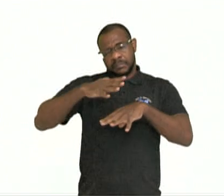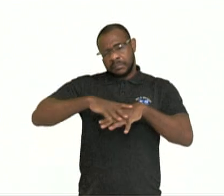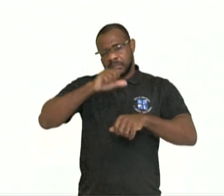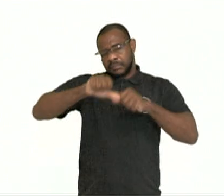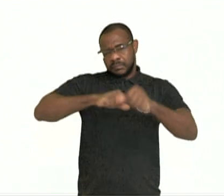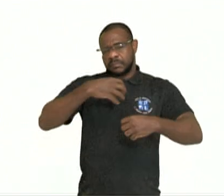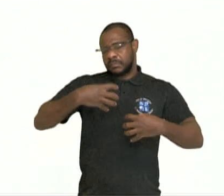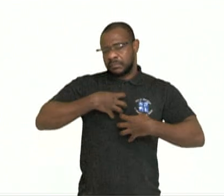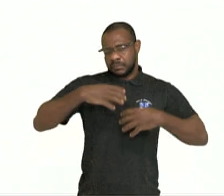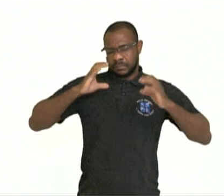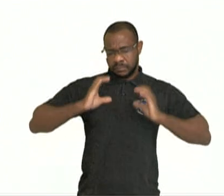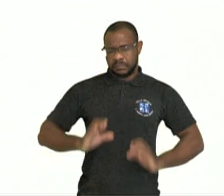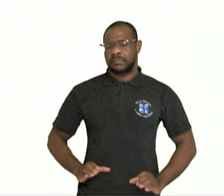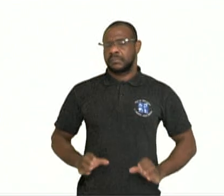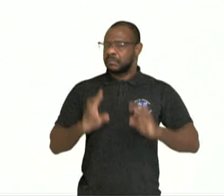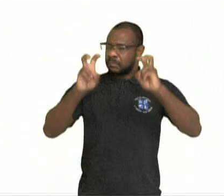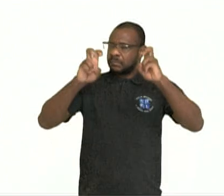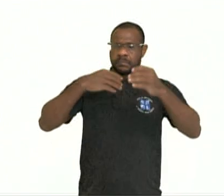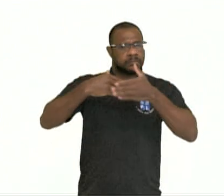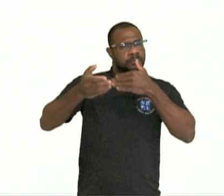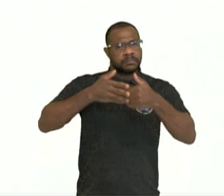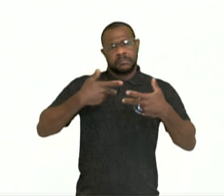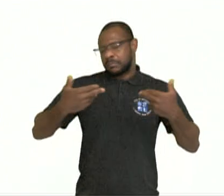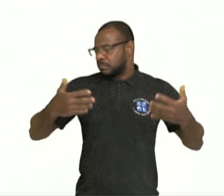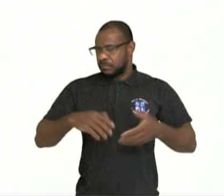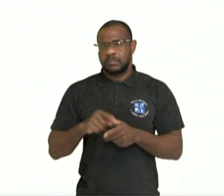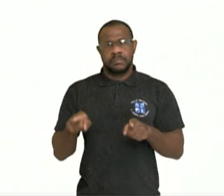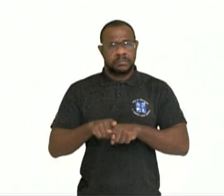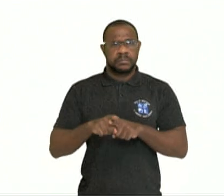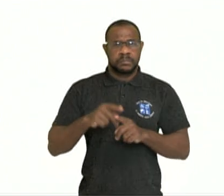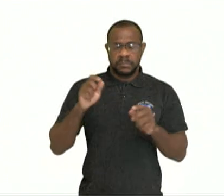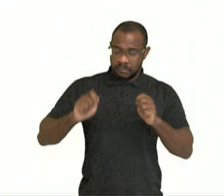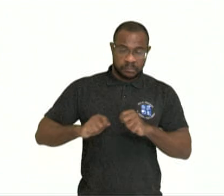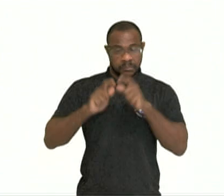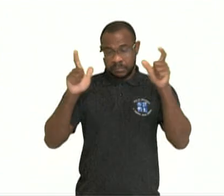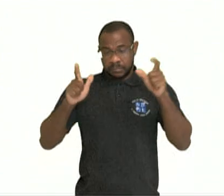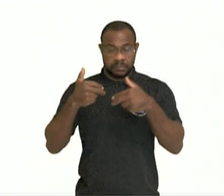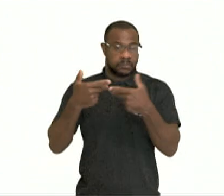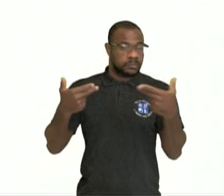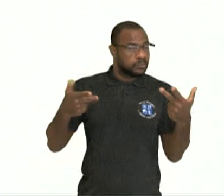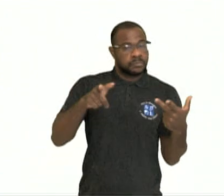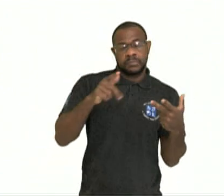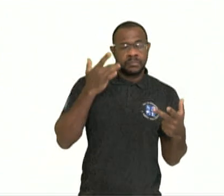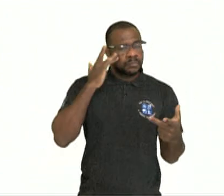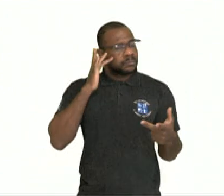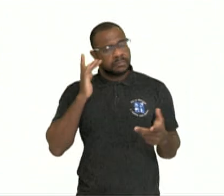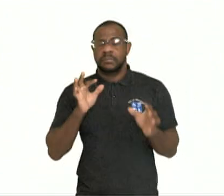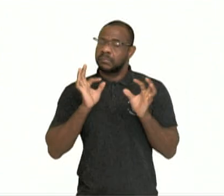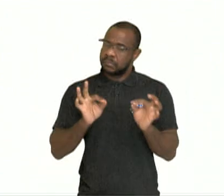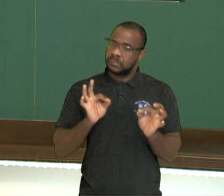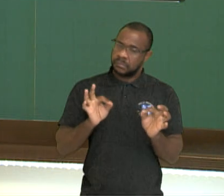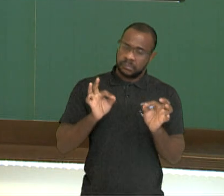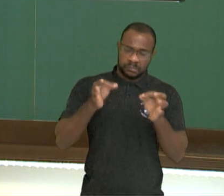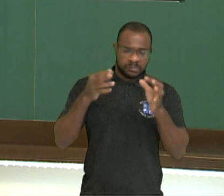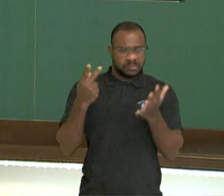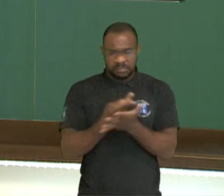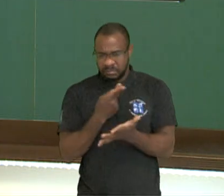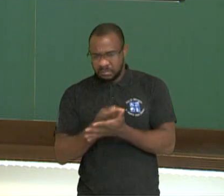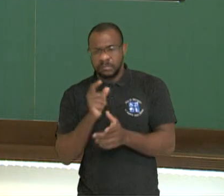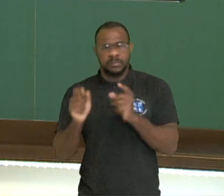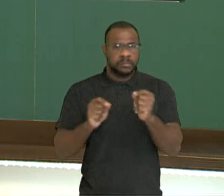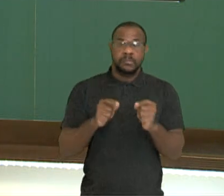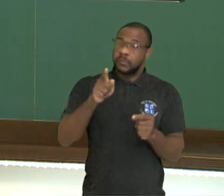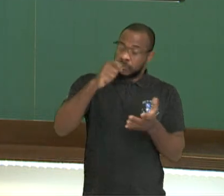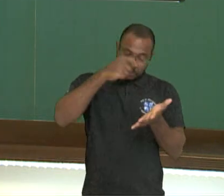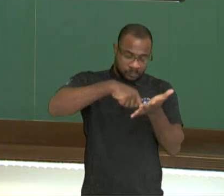de comportamento ou até mesmo uma reivindicação, um alerta sobre algo que você acha que está inadequado e escreva a